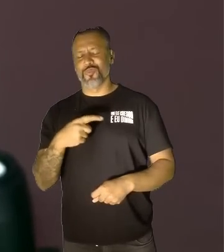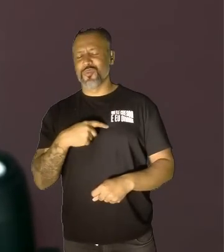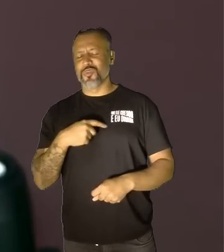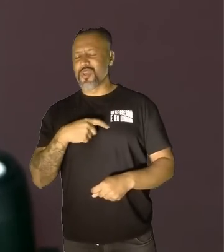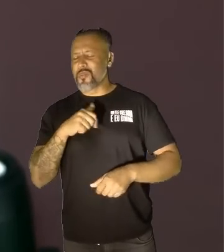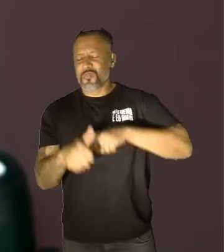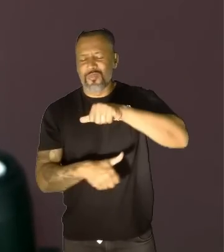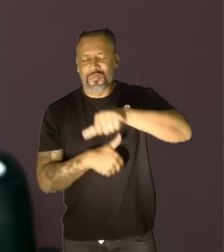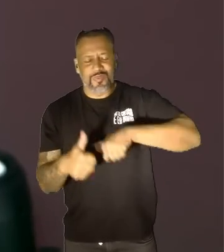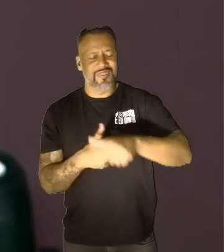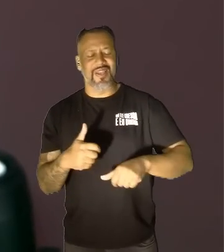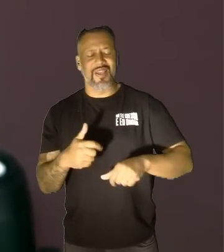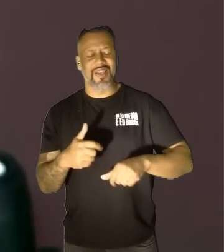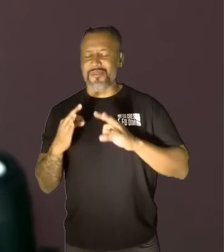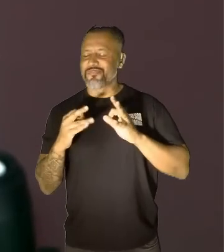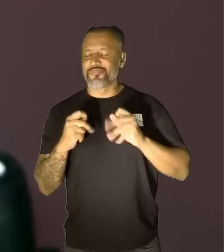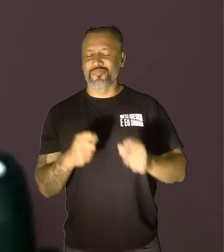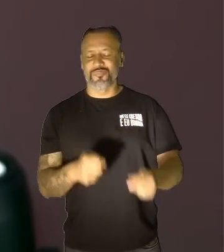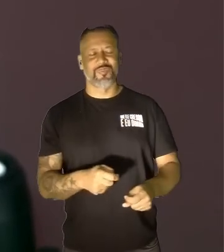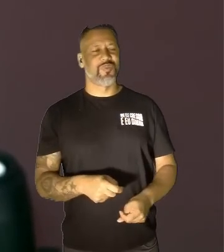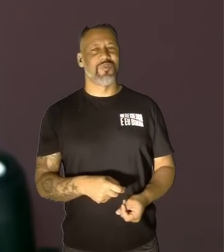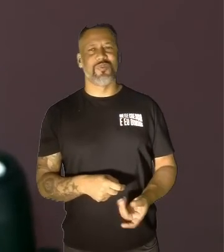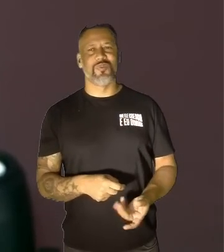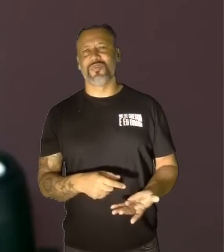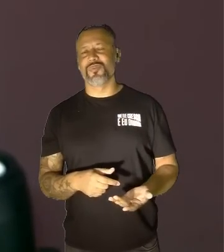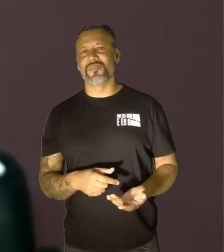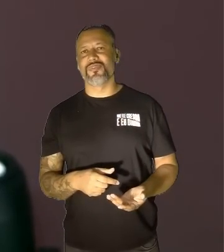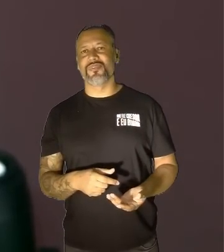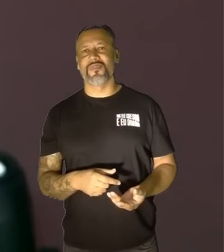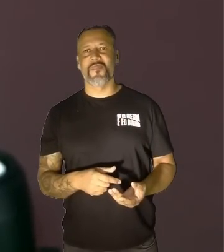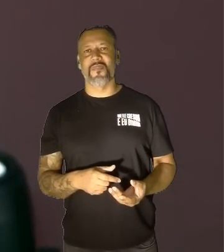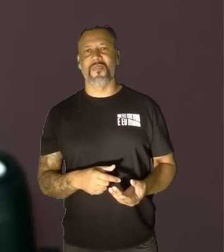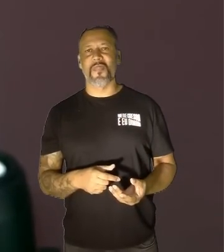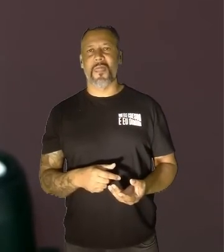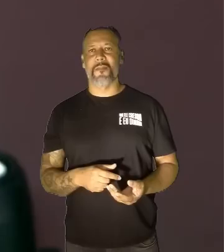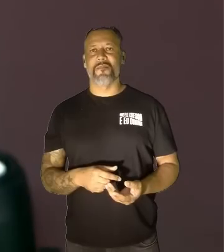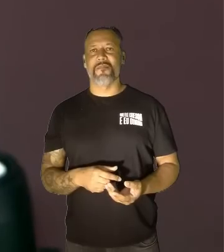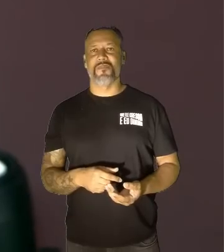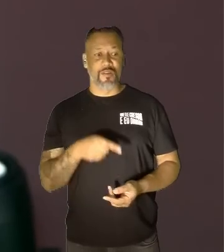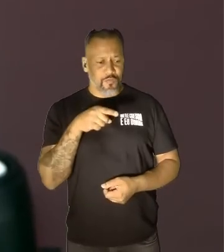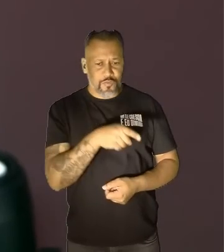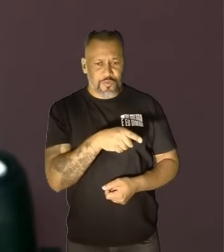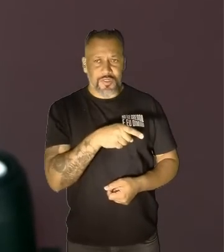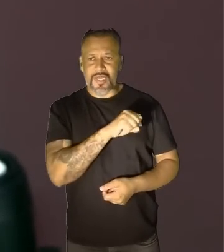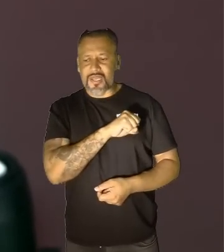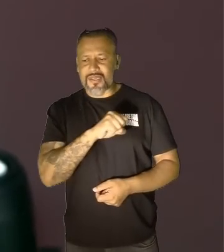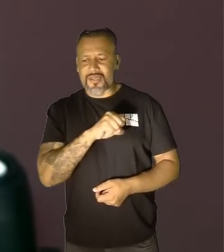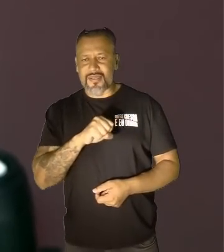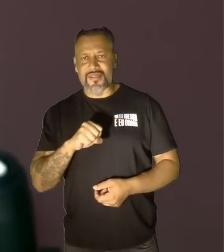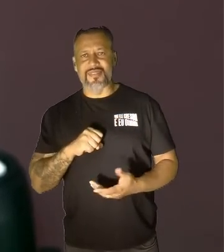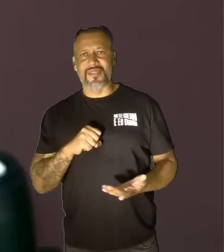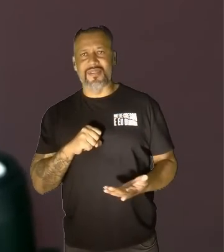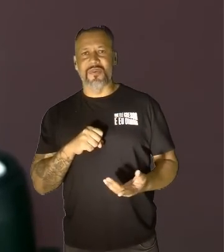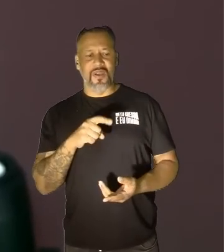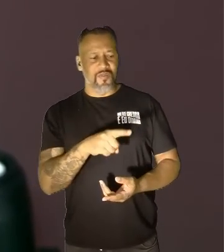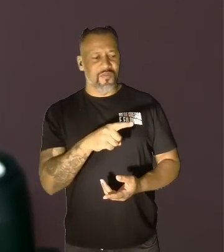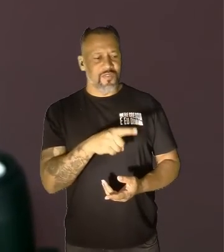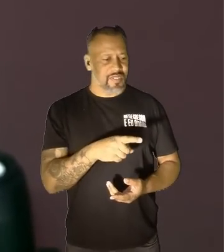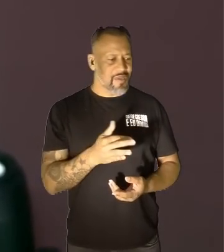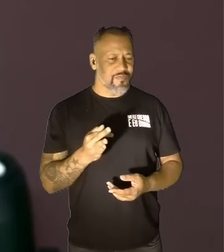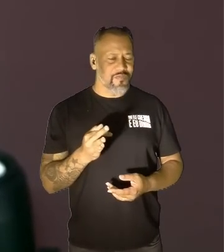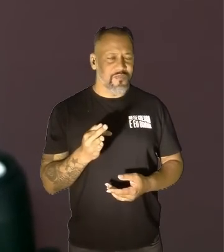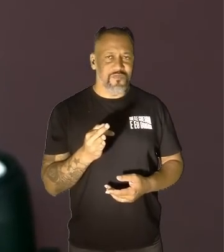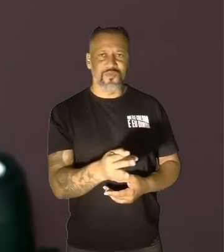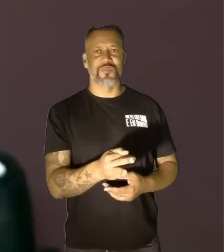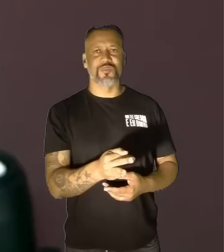de incredulidade, esse legado de situações mal resolvidas. E você, Samuel, você vai ser